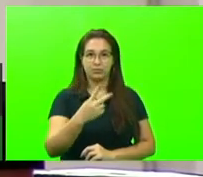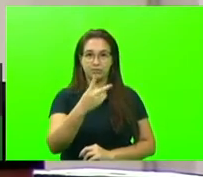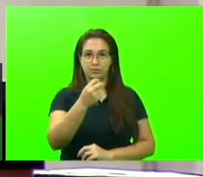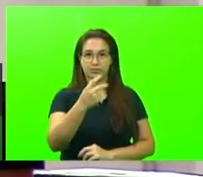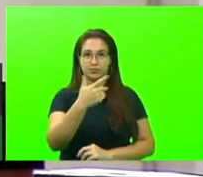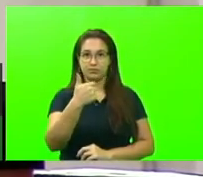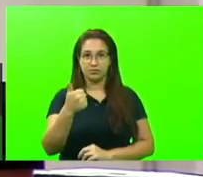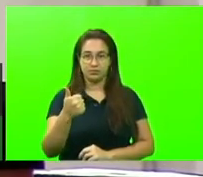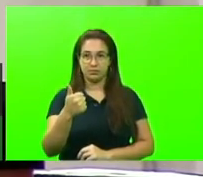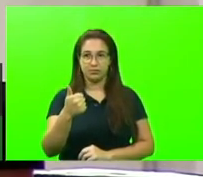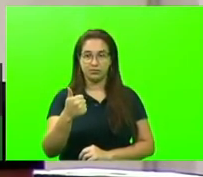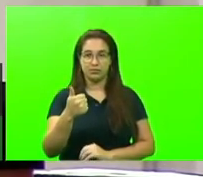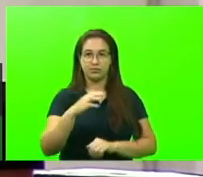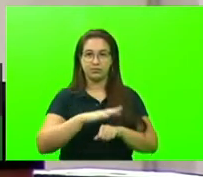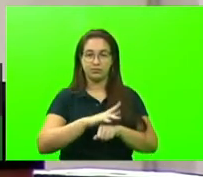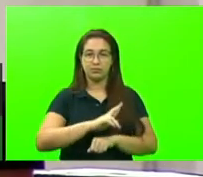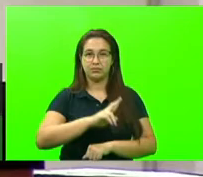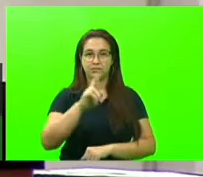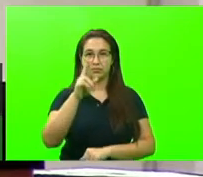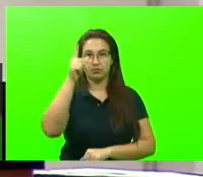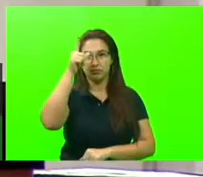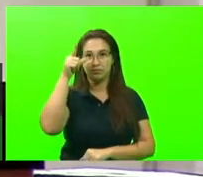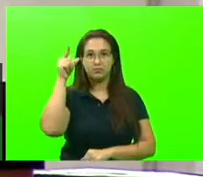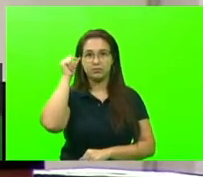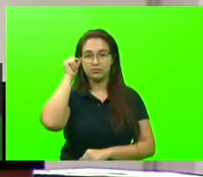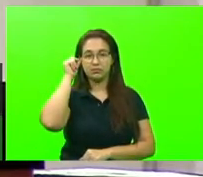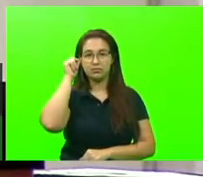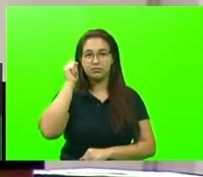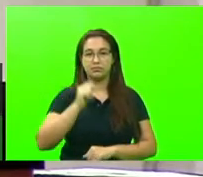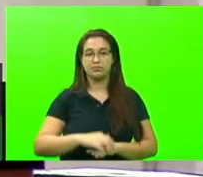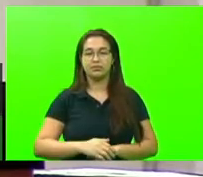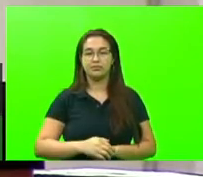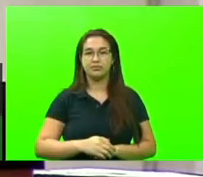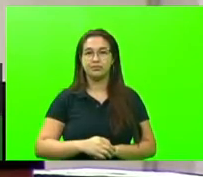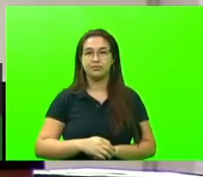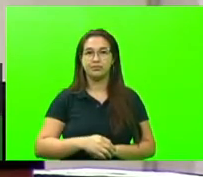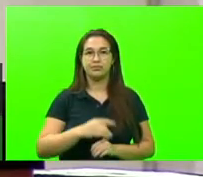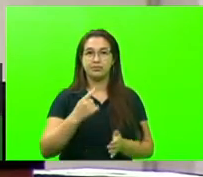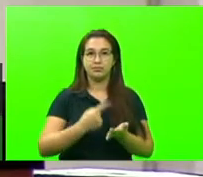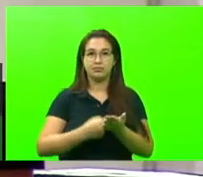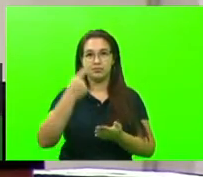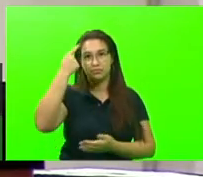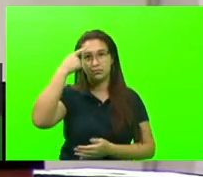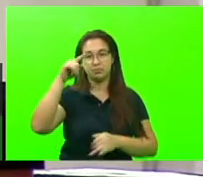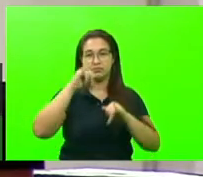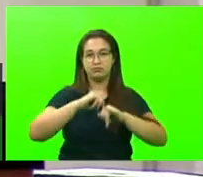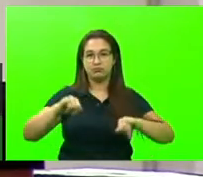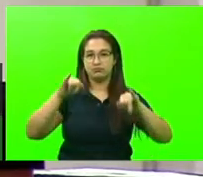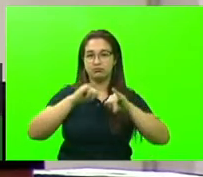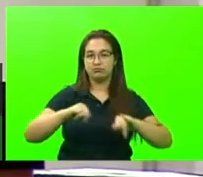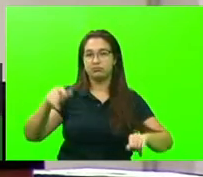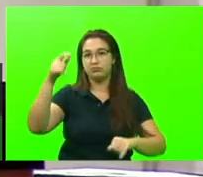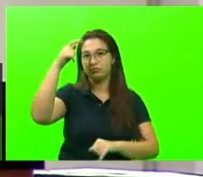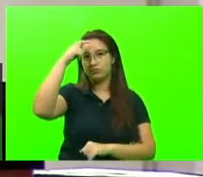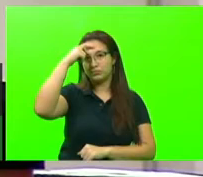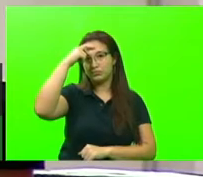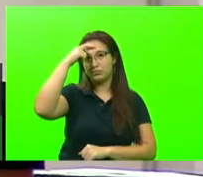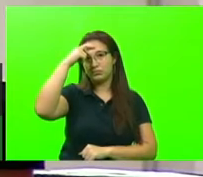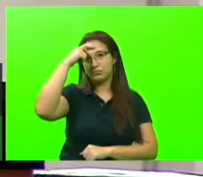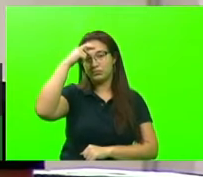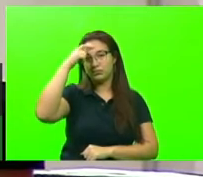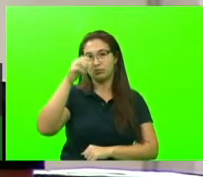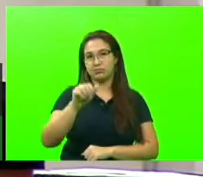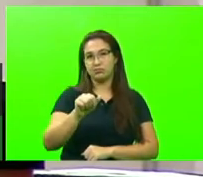0437.4/2021. Autor, deputada Dirce Haderscheidt. Institui a campanha estadual de conscientização sobre a